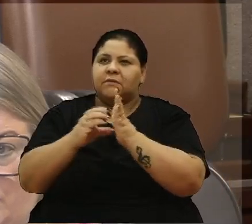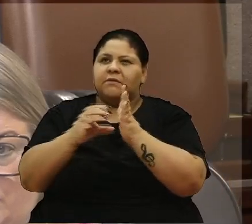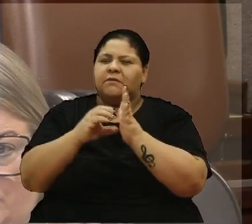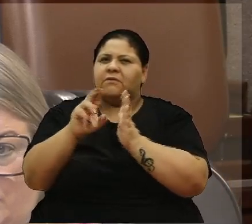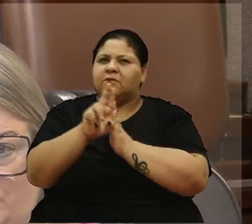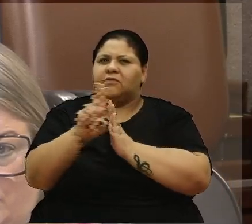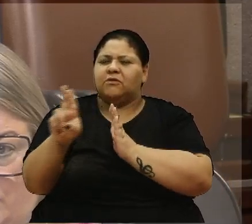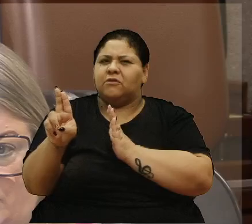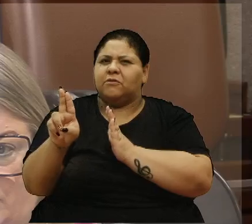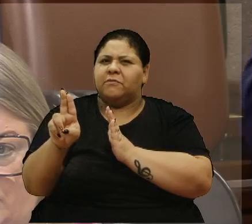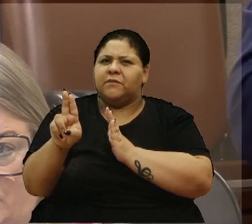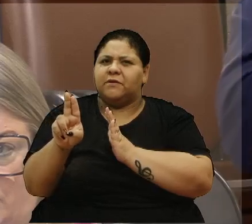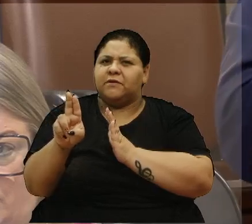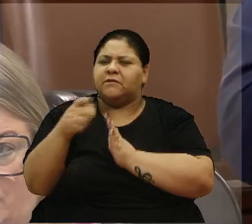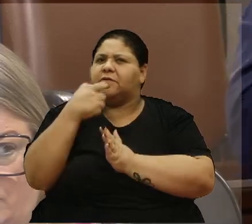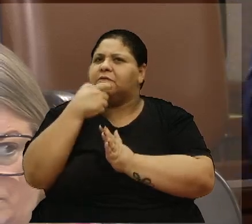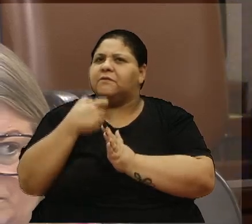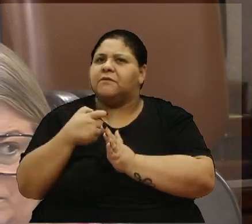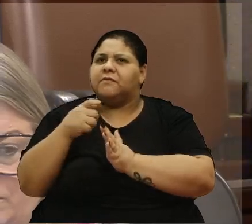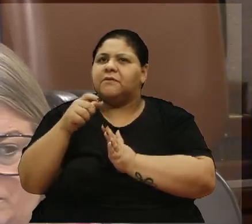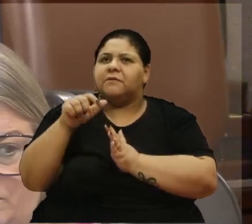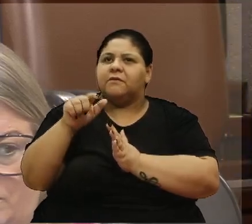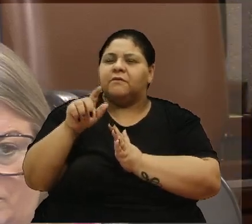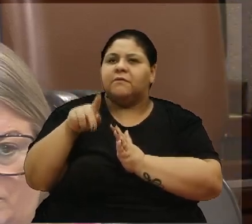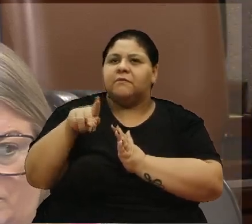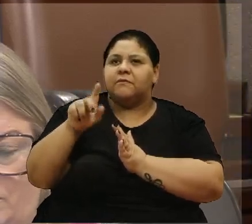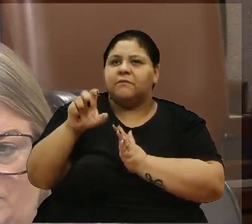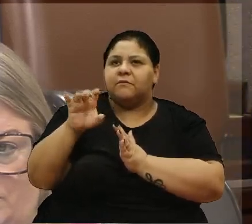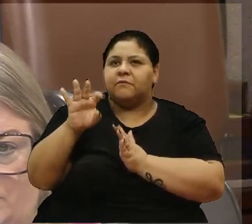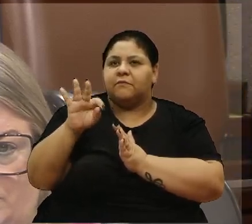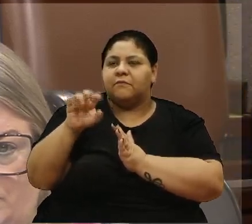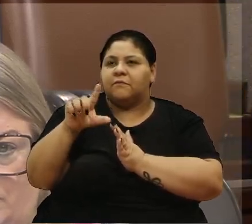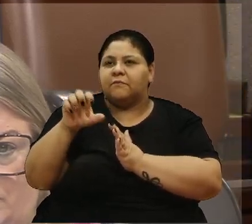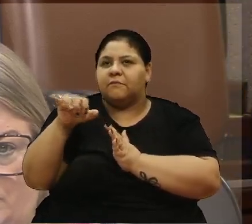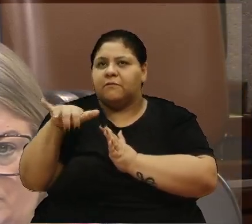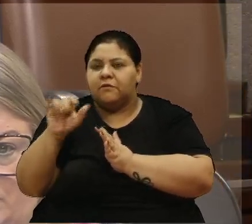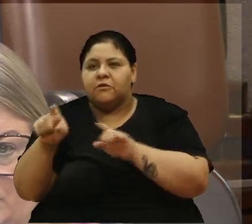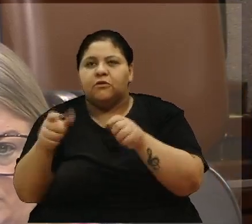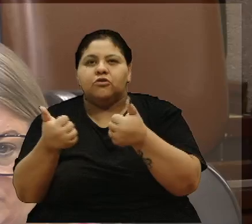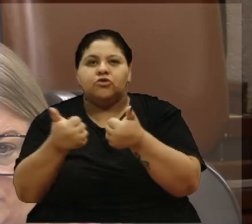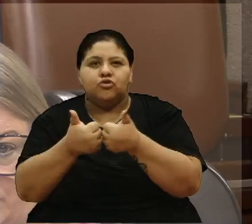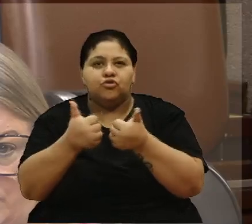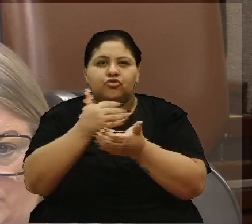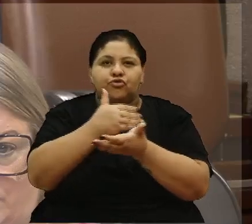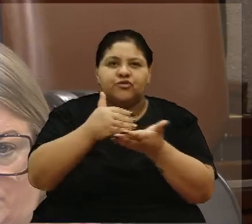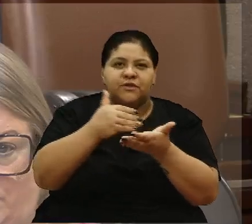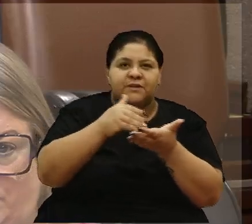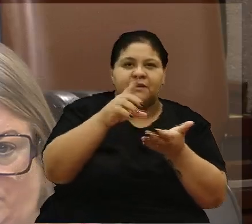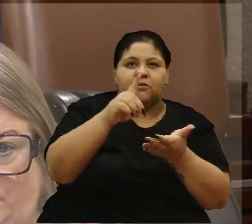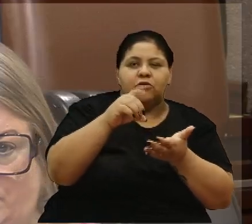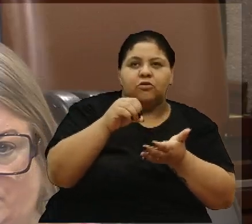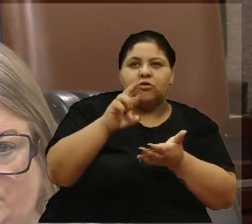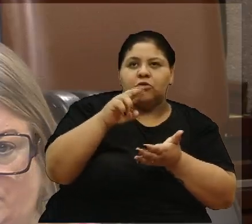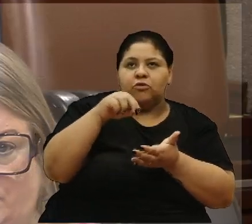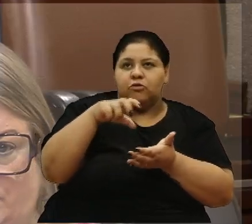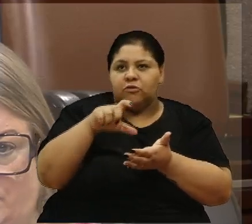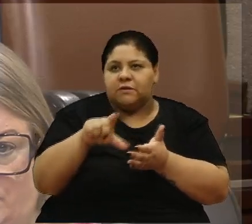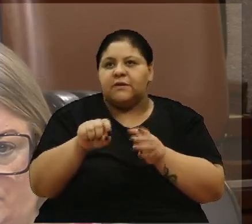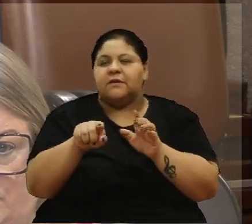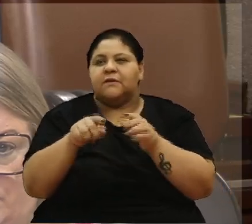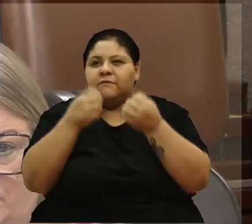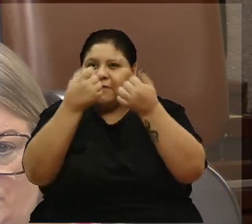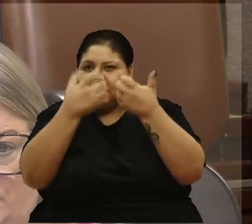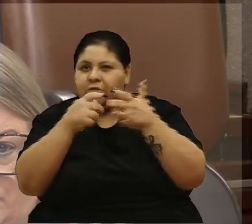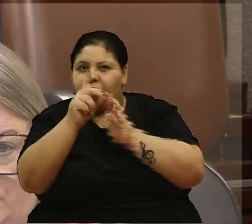Cristiano, que estava ali, a Catherine, juntamente com o secretário Dornelles e o Micael, falando sobre o projeto.